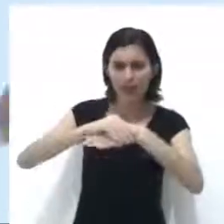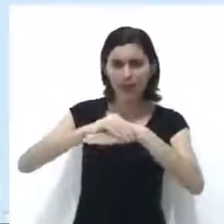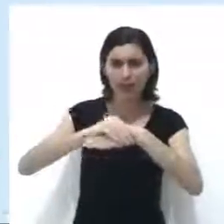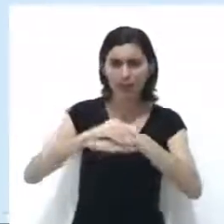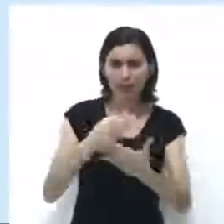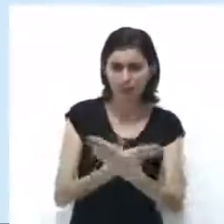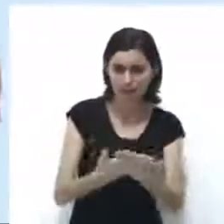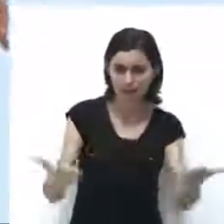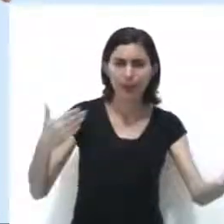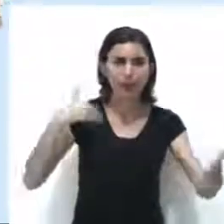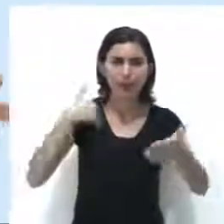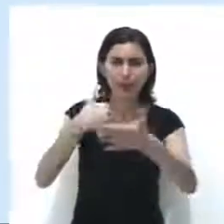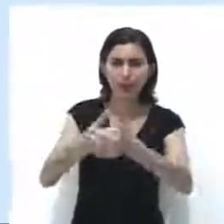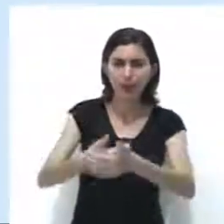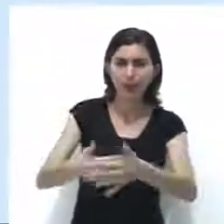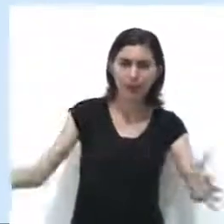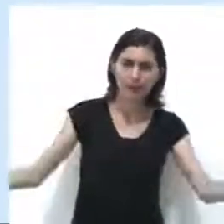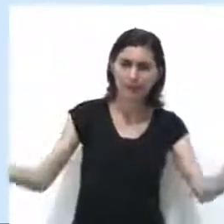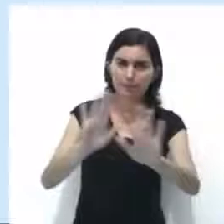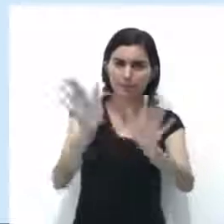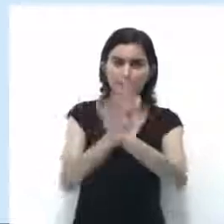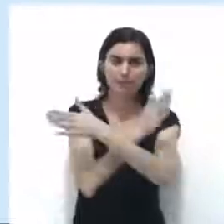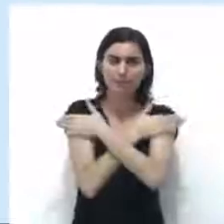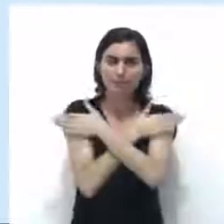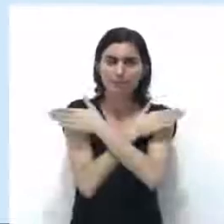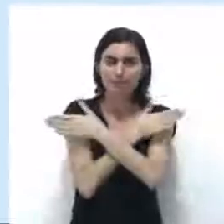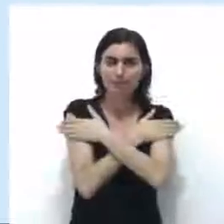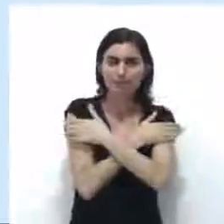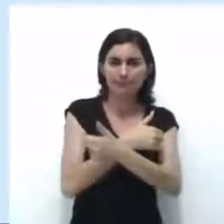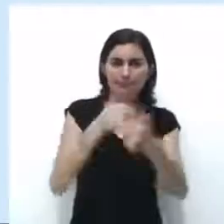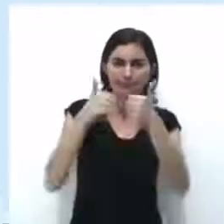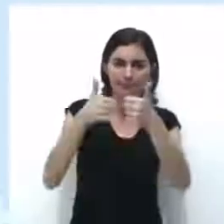pessoal. Uma saudação aí para vocês. Até a próxima aí. Grande abraço. Valeu!